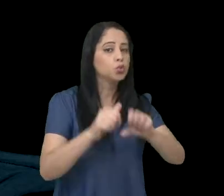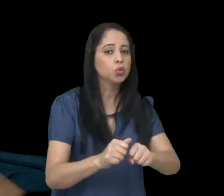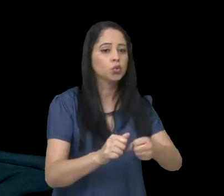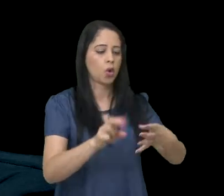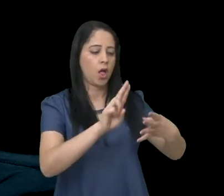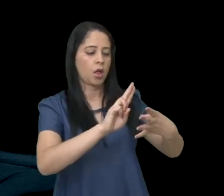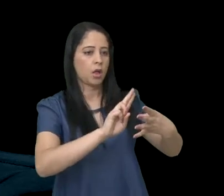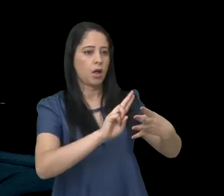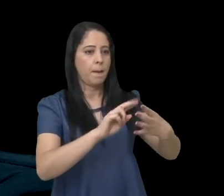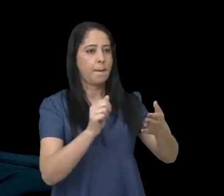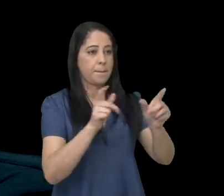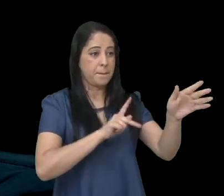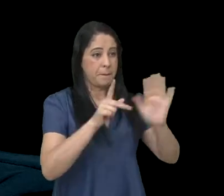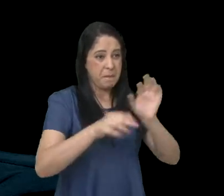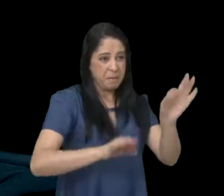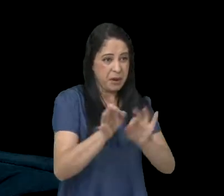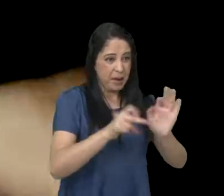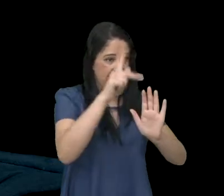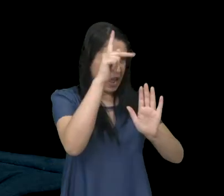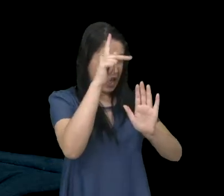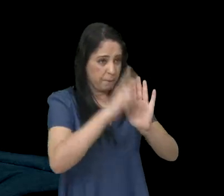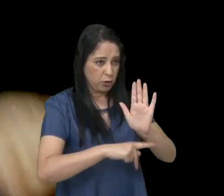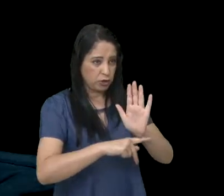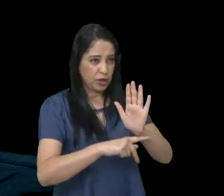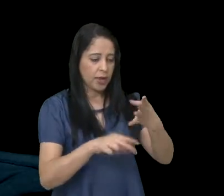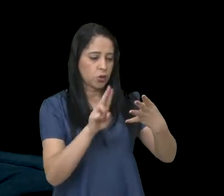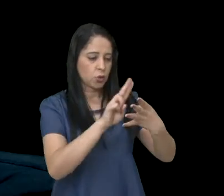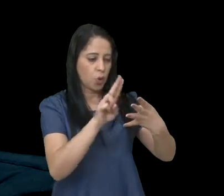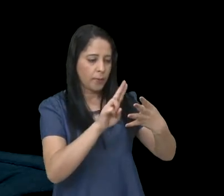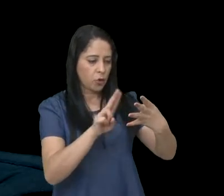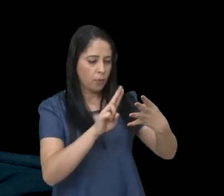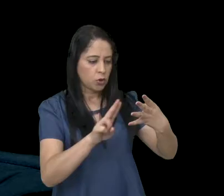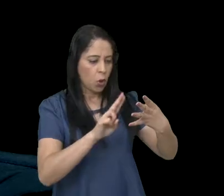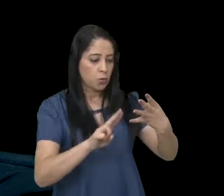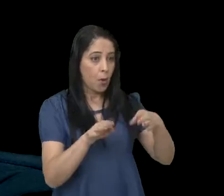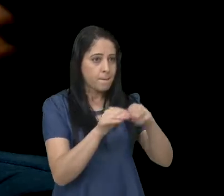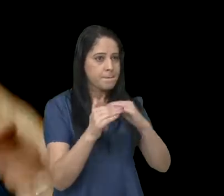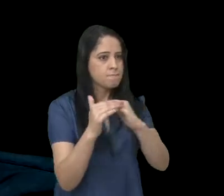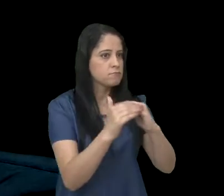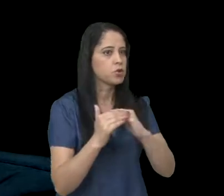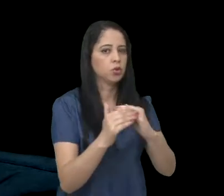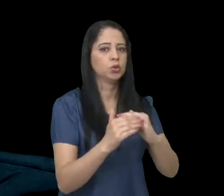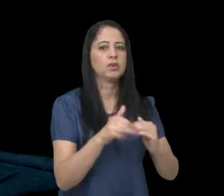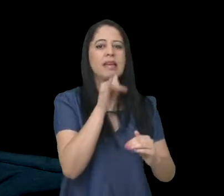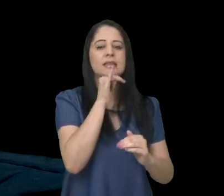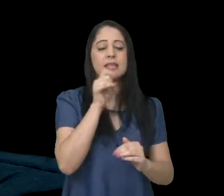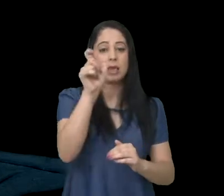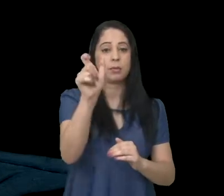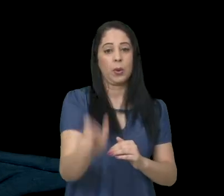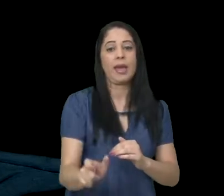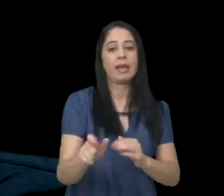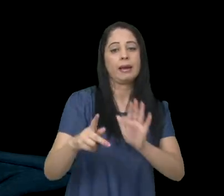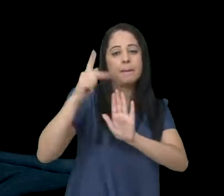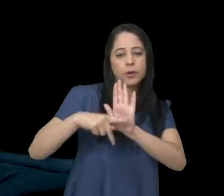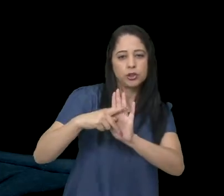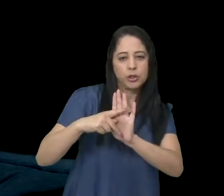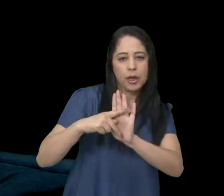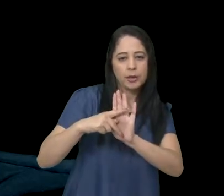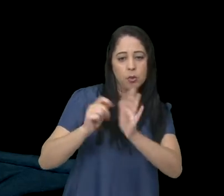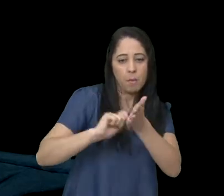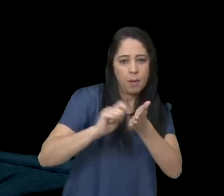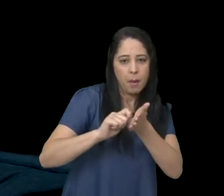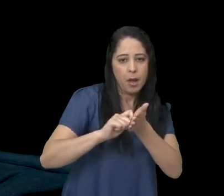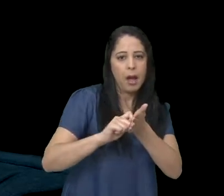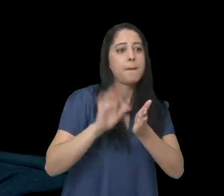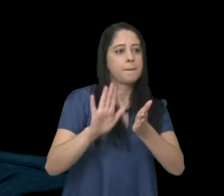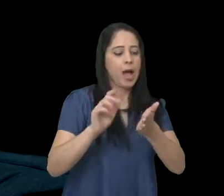os 4, né? O Bosco, o Luiz Paulo, Carlinhos, quando era o Carlinhos, nominava a mim e tal. Então,